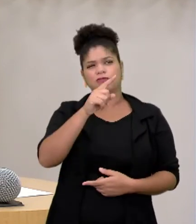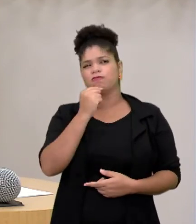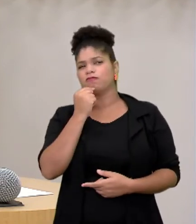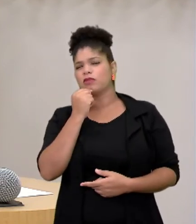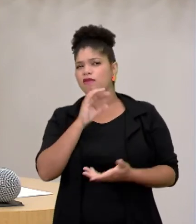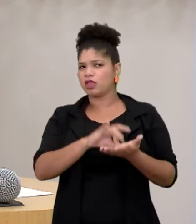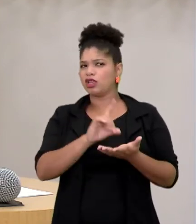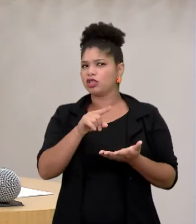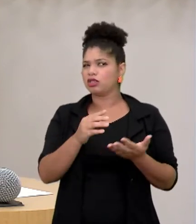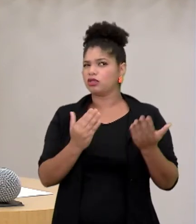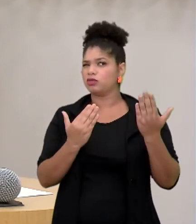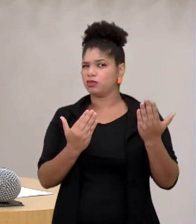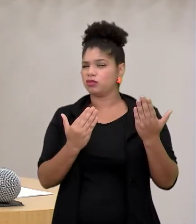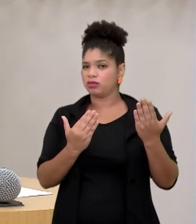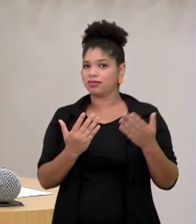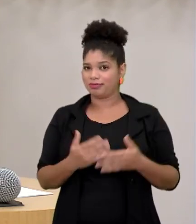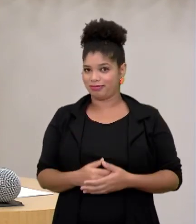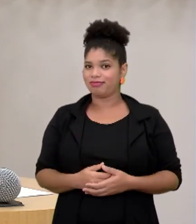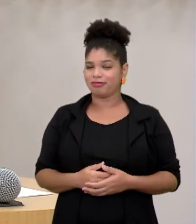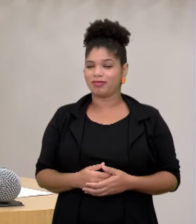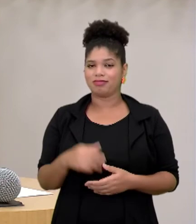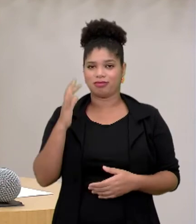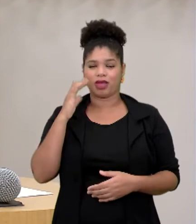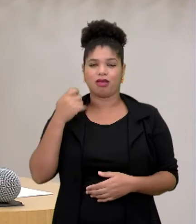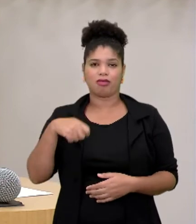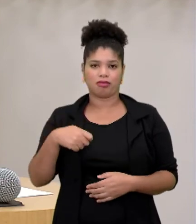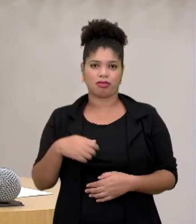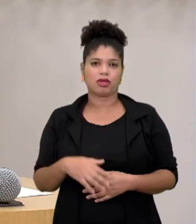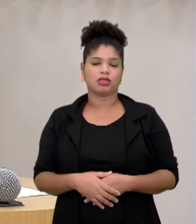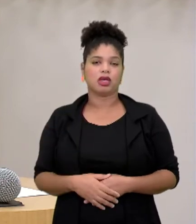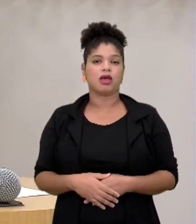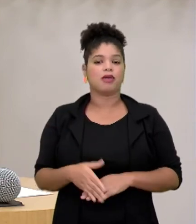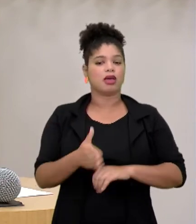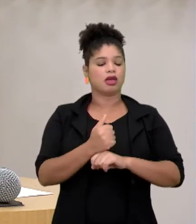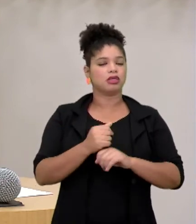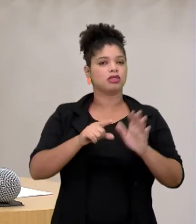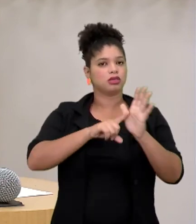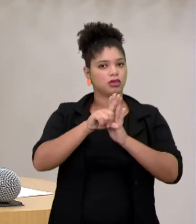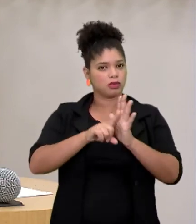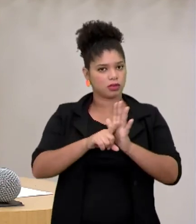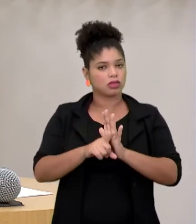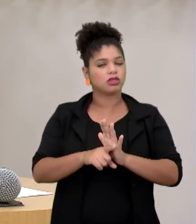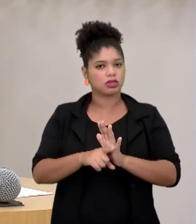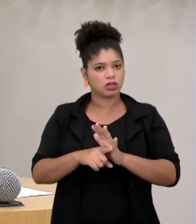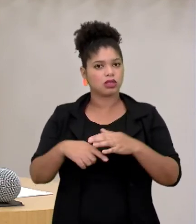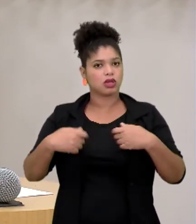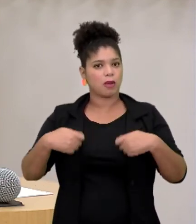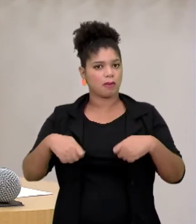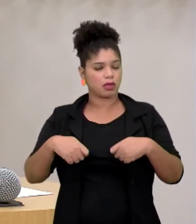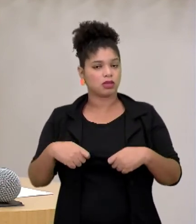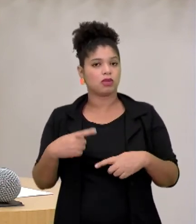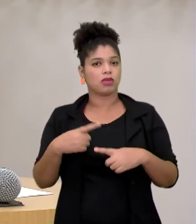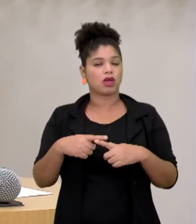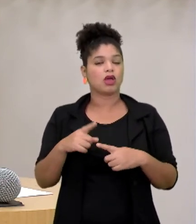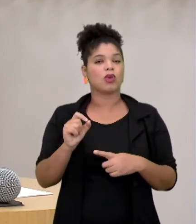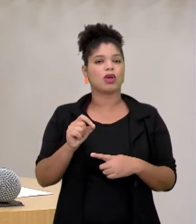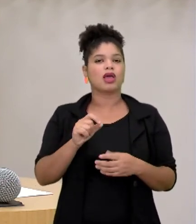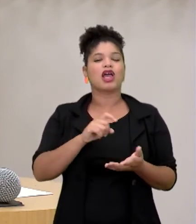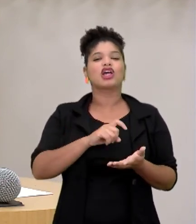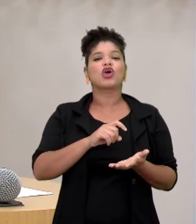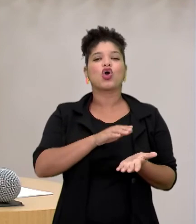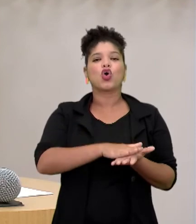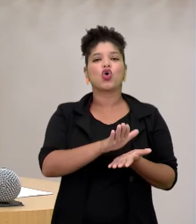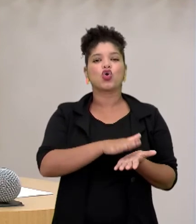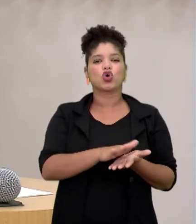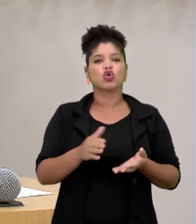não. Melhor não, né? Melhor eu pesquisar melhor. Então, quando a gente coloca essa questão do consumo e produção responsável,